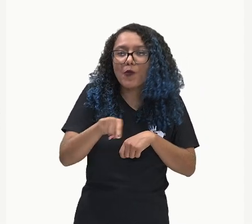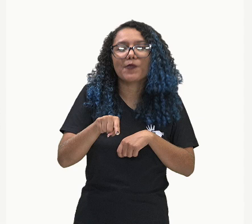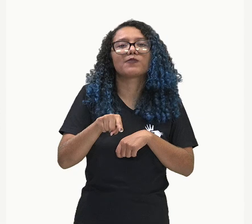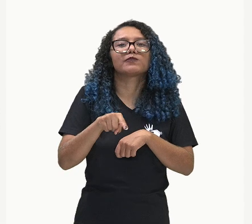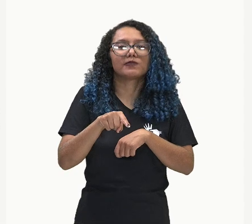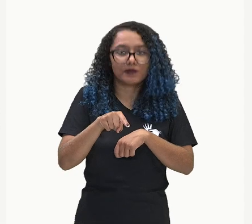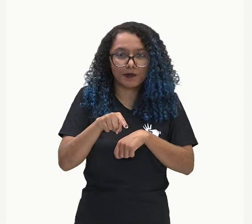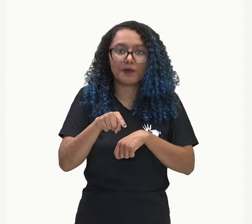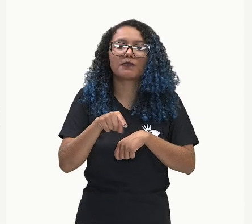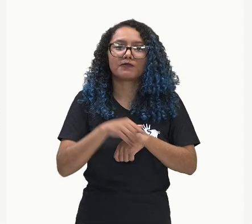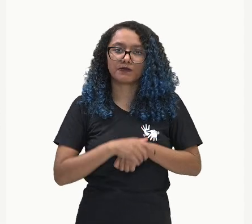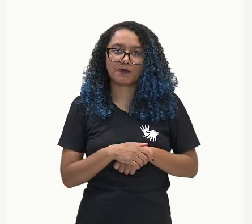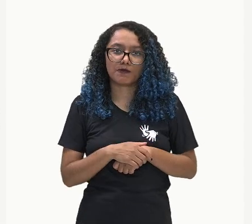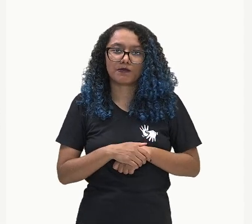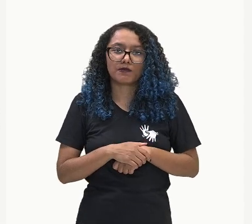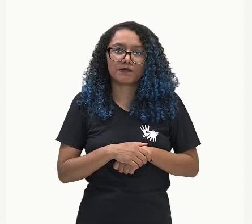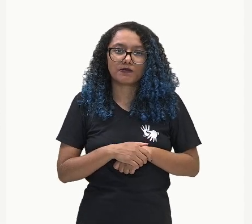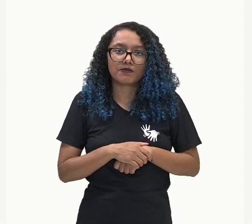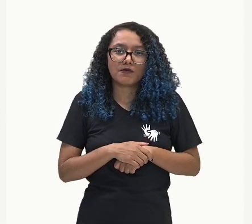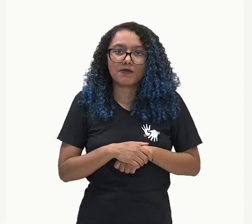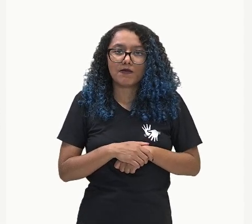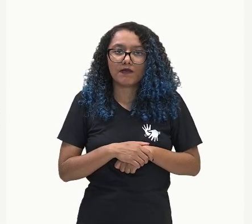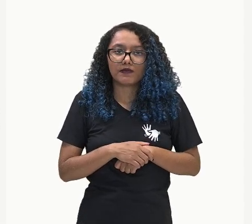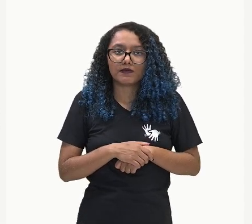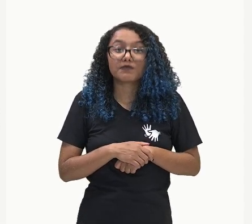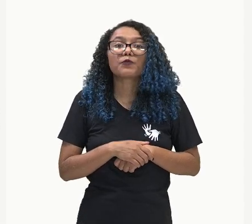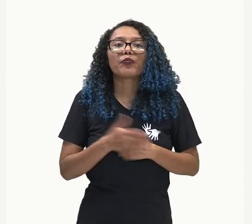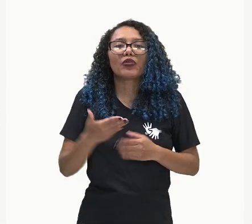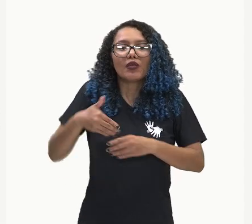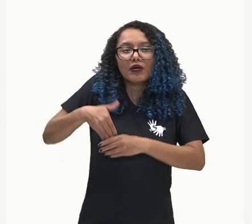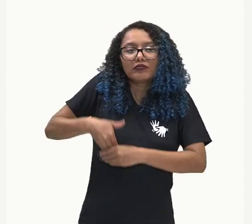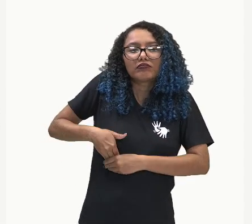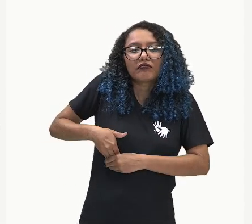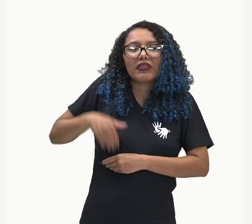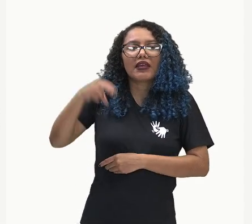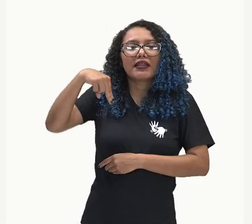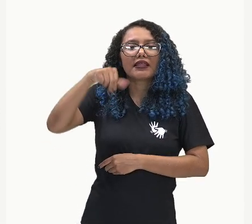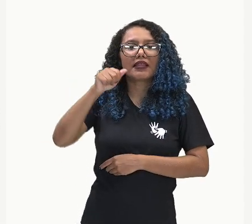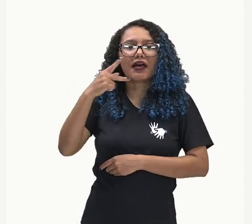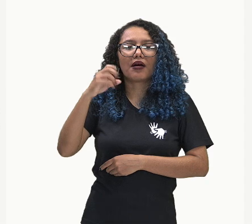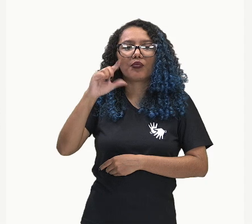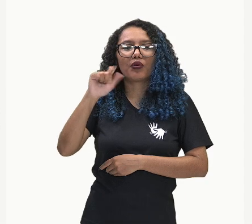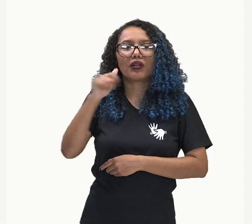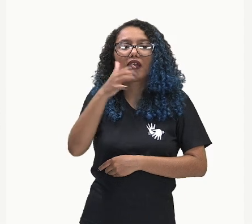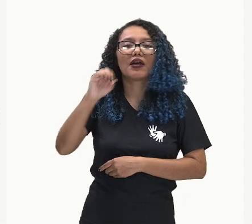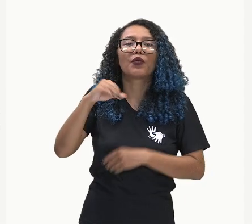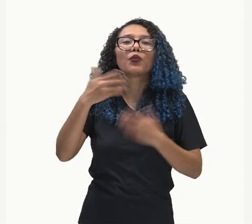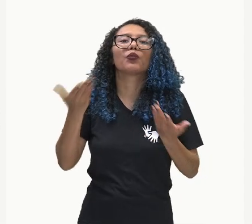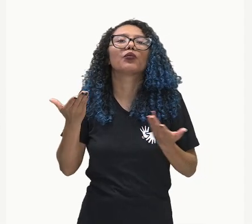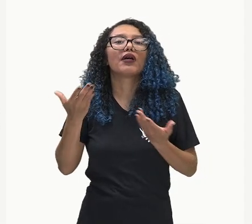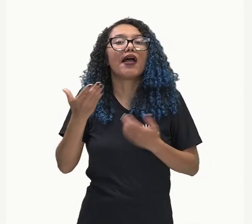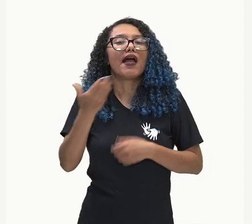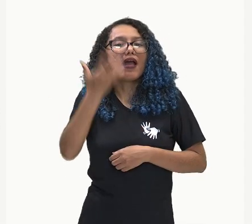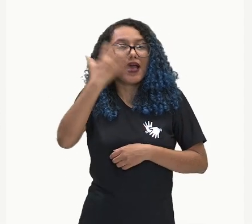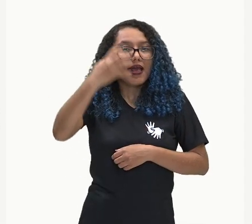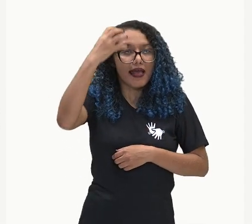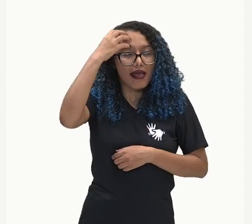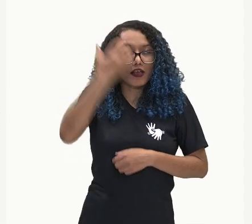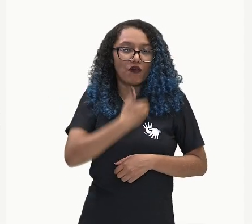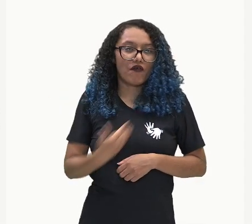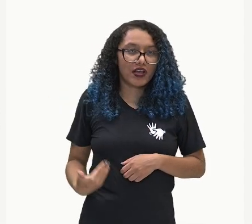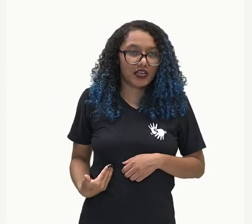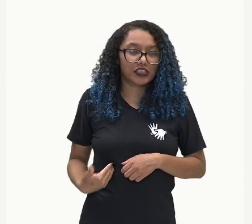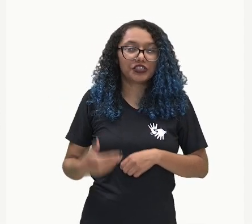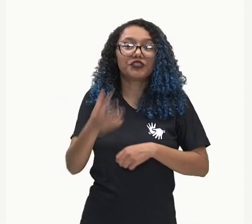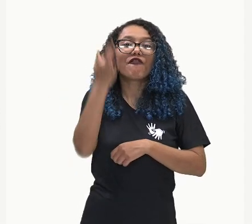entender, tá, gente? Napoleão Bonaparte era, na época, o governante da França e tinha uma briga